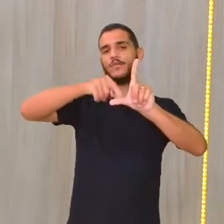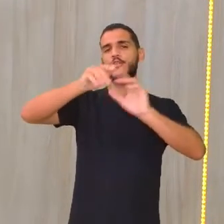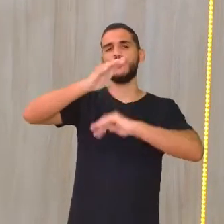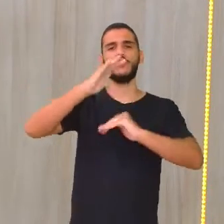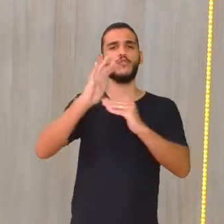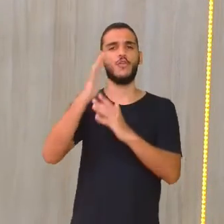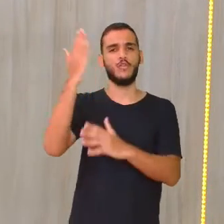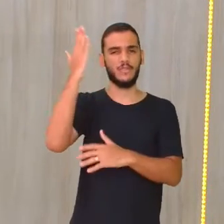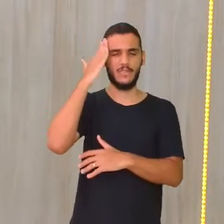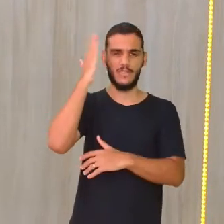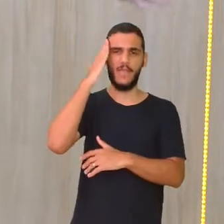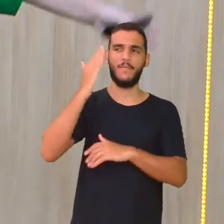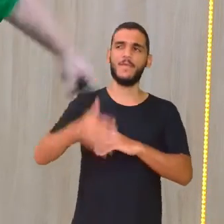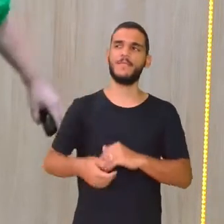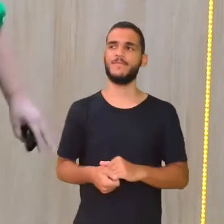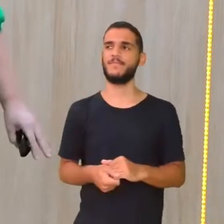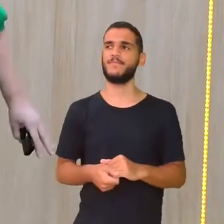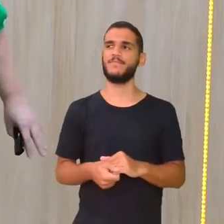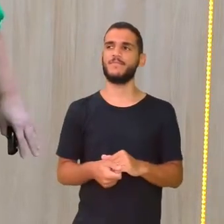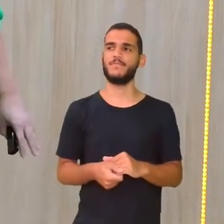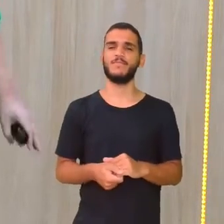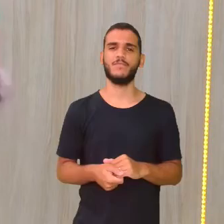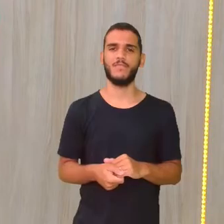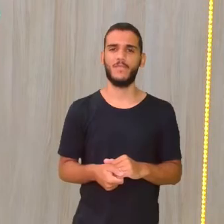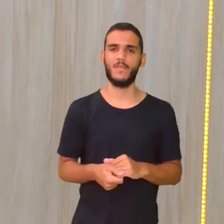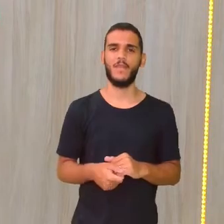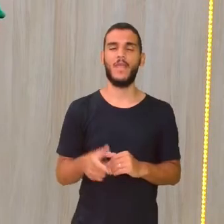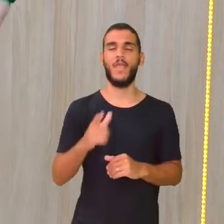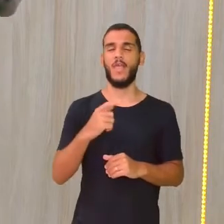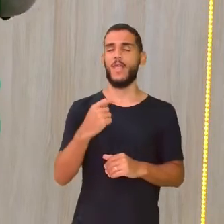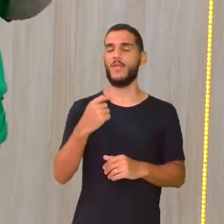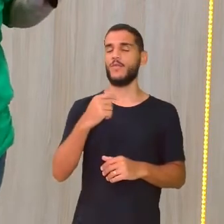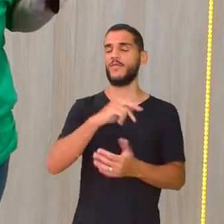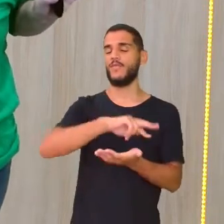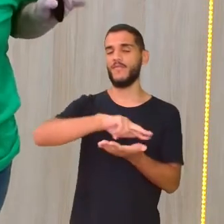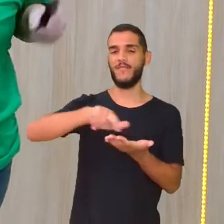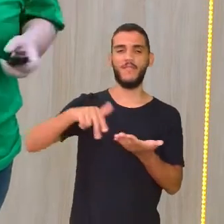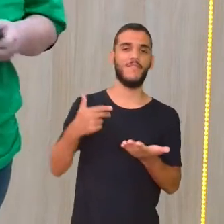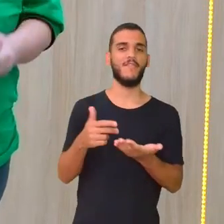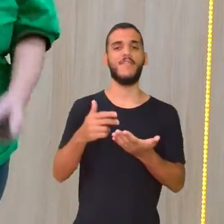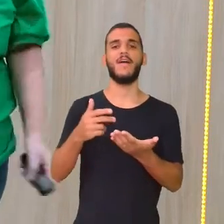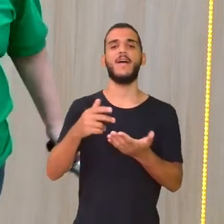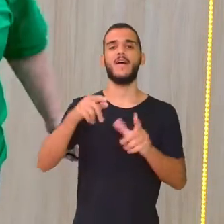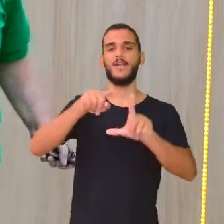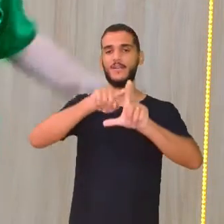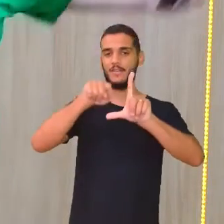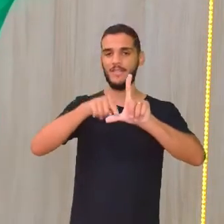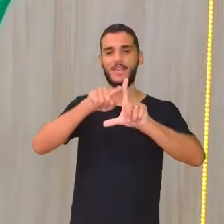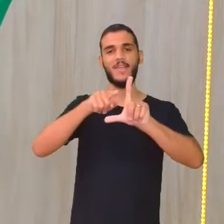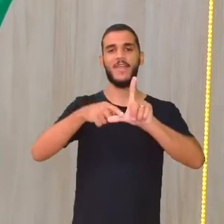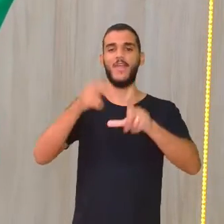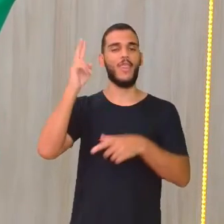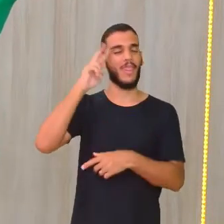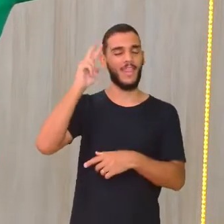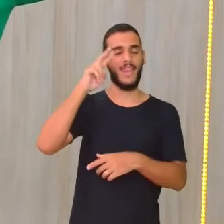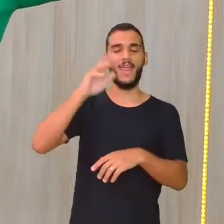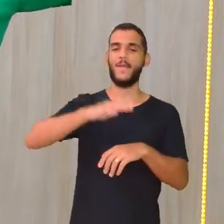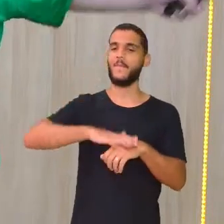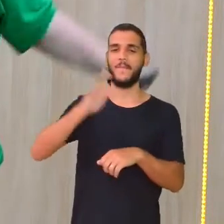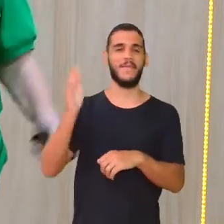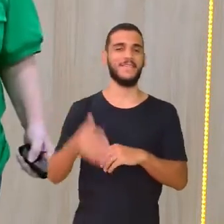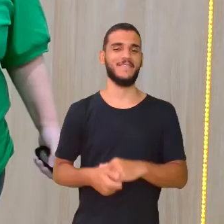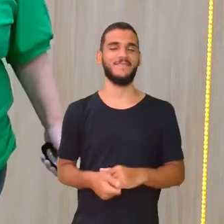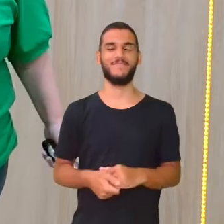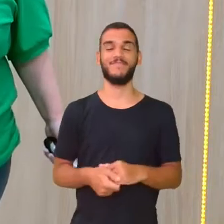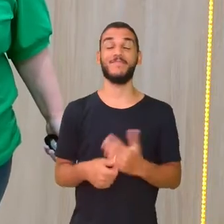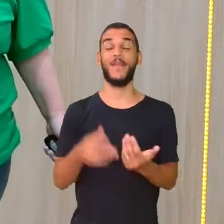ó. Ângulo. Eita, fizeram tantos ângulos que eu nem me lembro mais. Como foi mostrado,